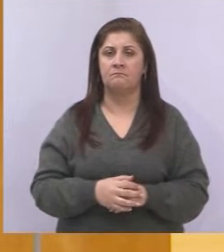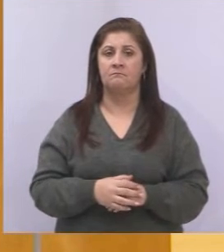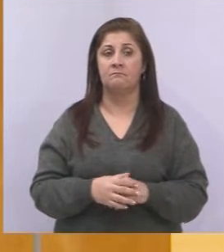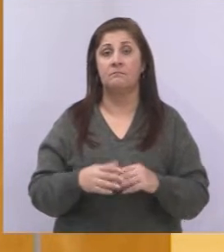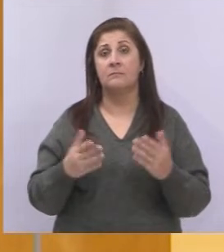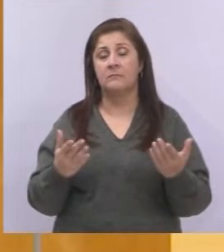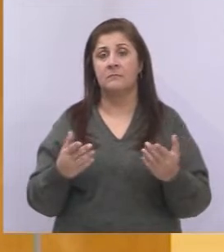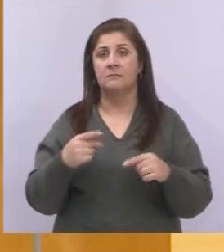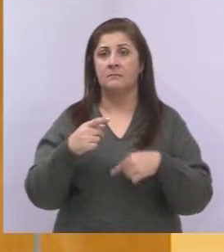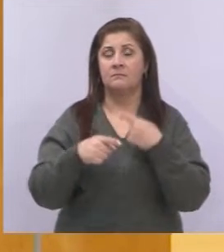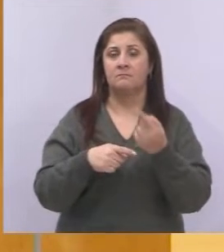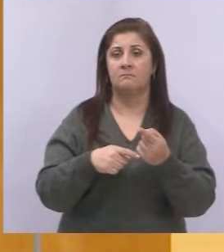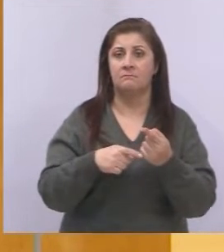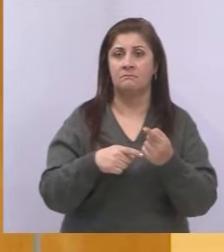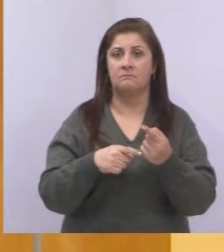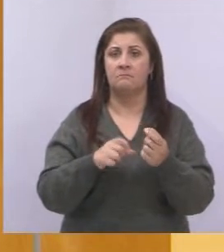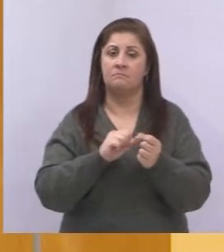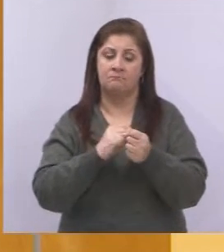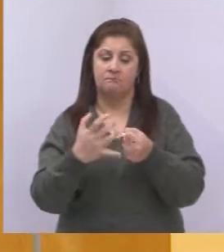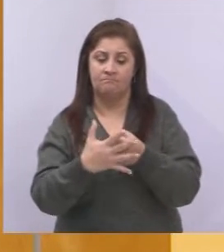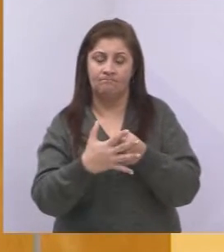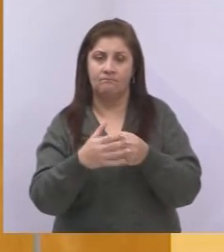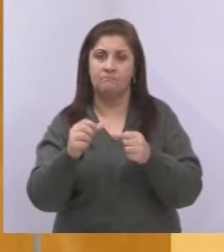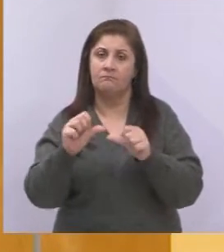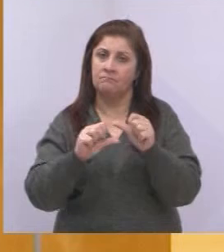isso pode ter caído, mas ainda